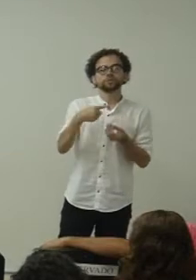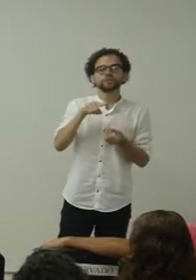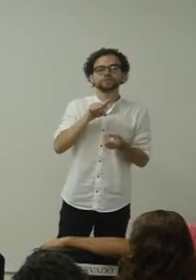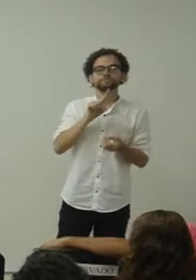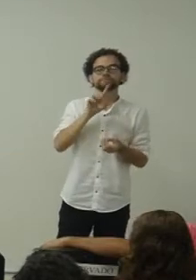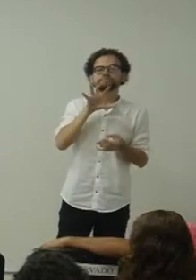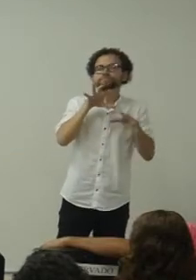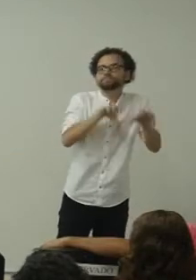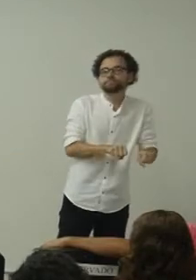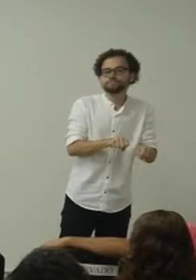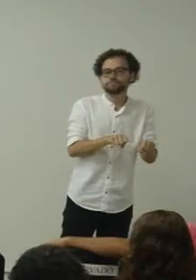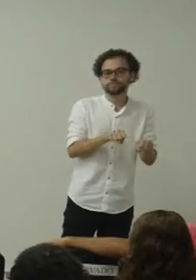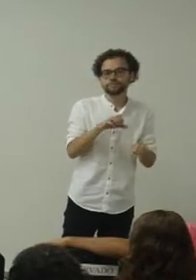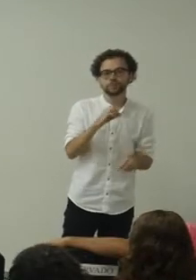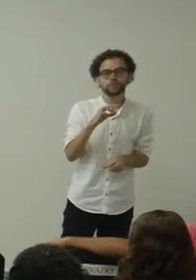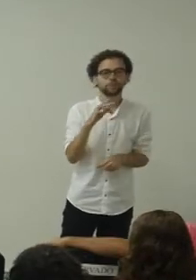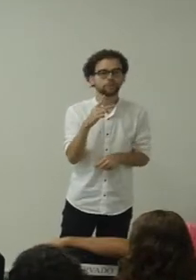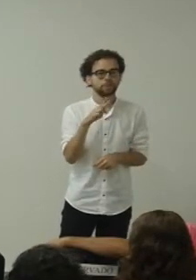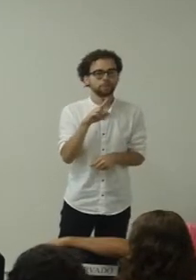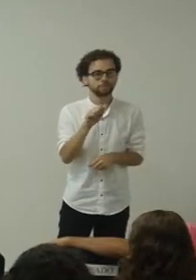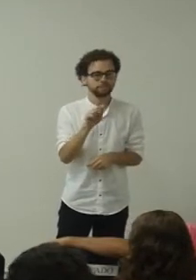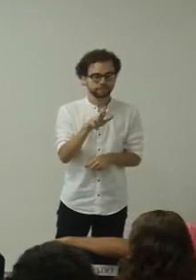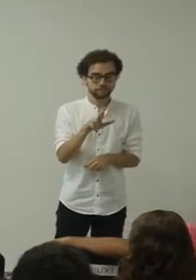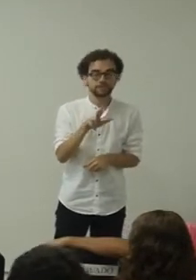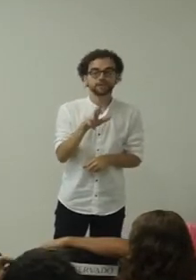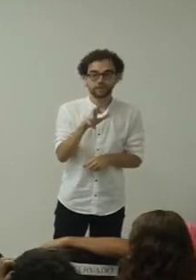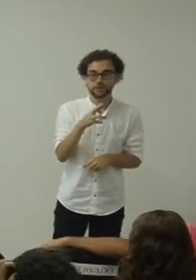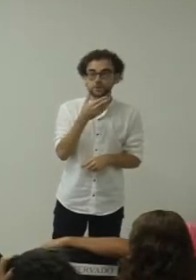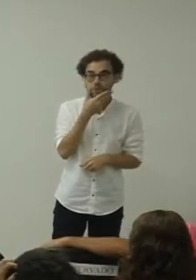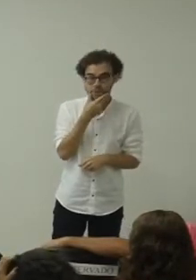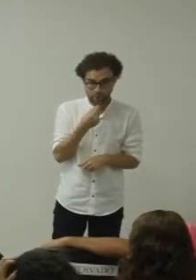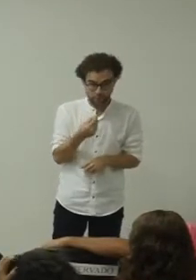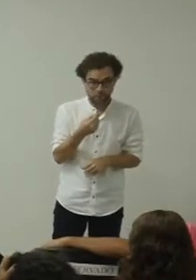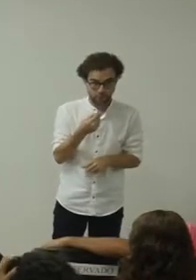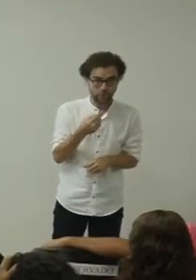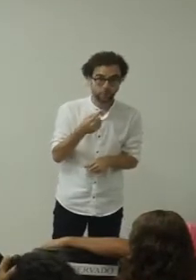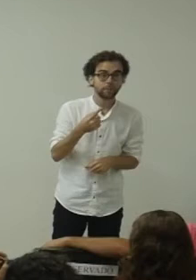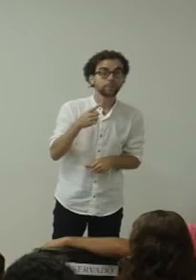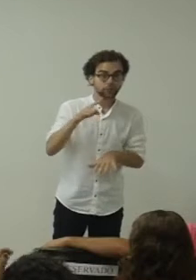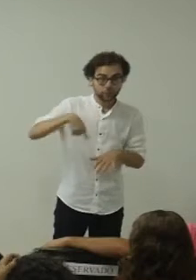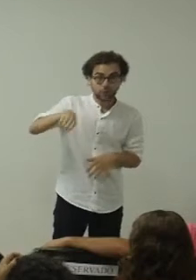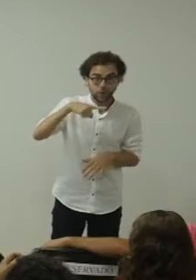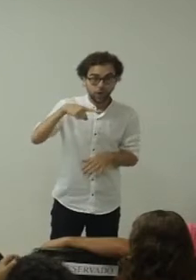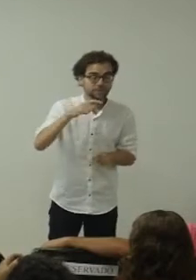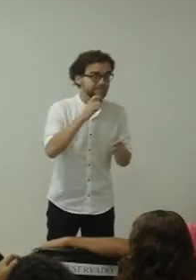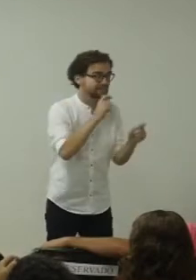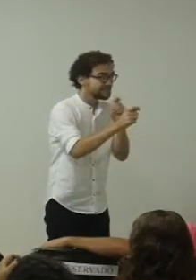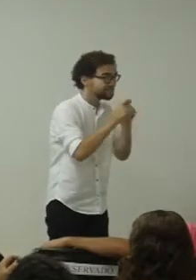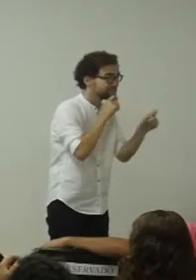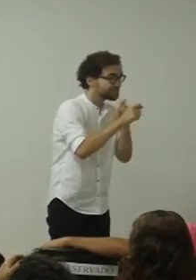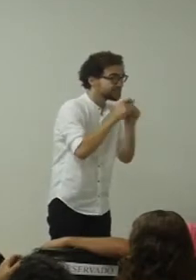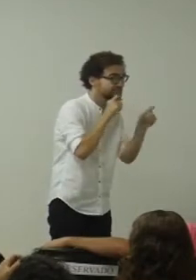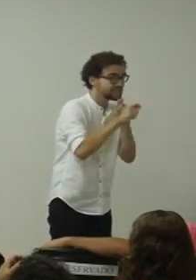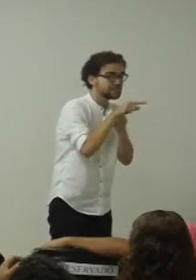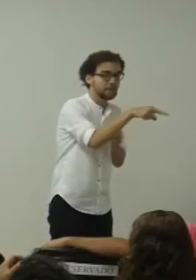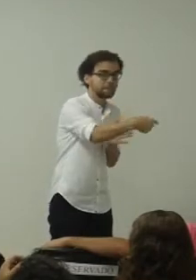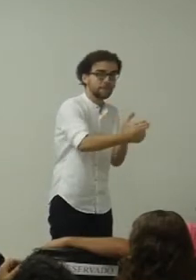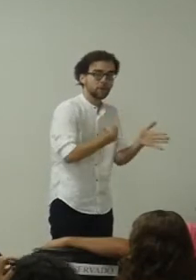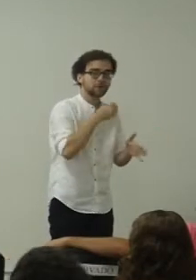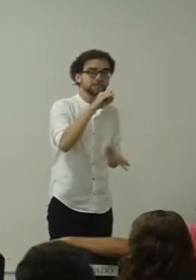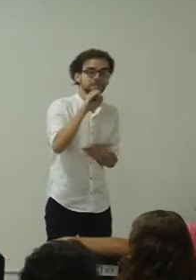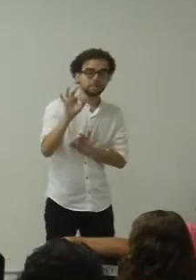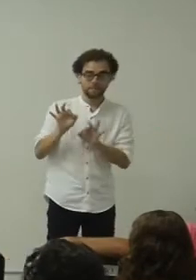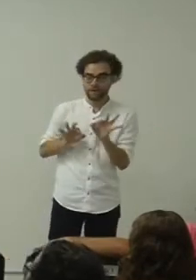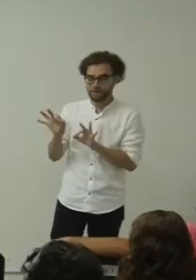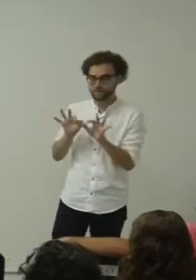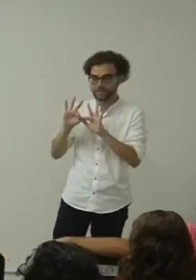ocupa, porque, homens, nós ainda vamos para a entrevista de emprego e nos perguntam se a gente tem planejamento